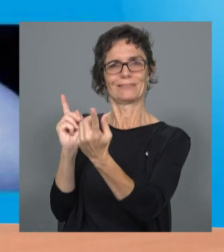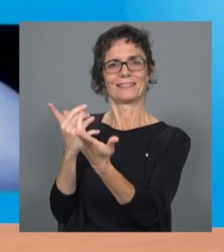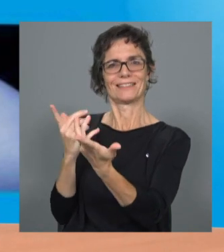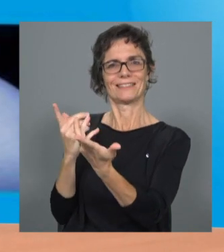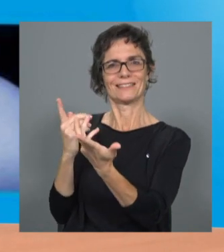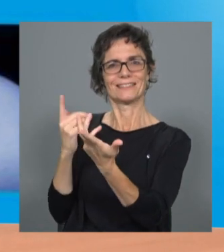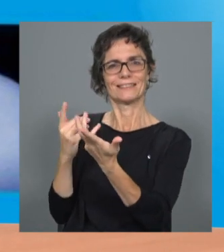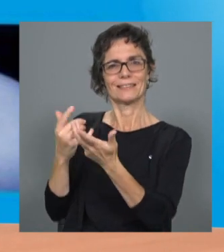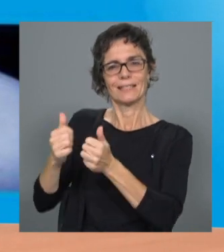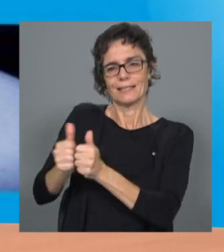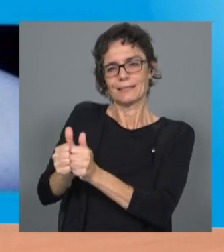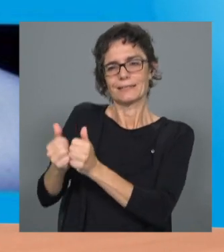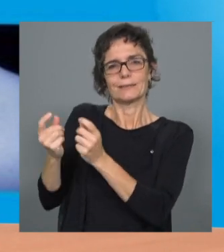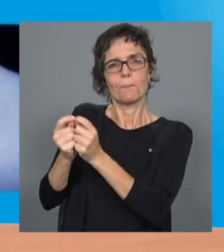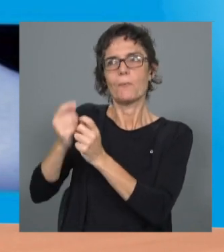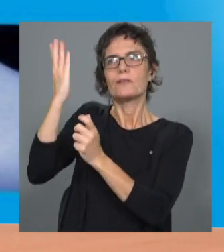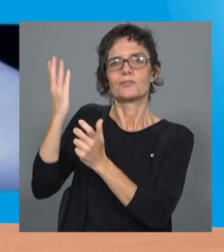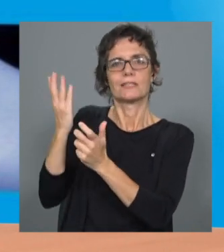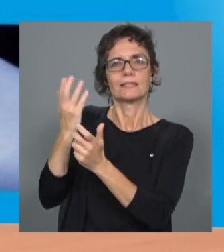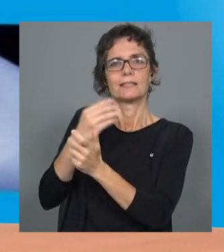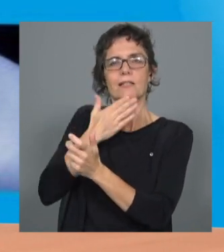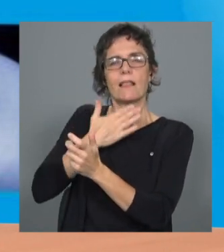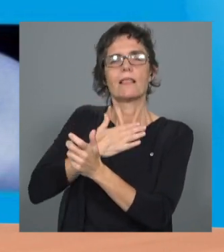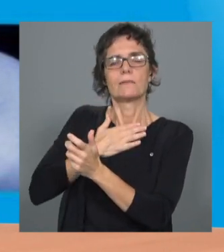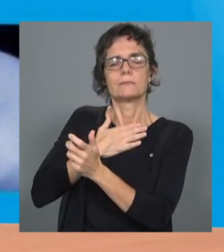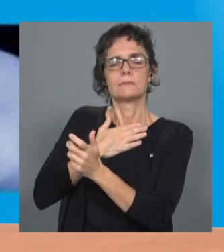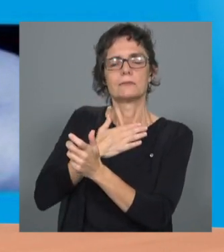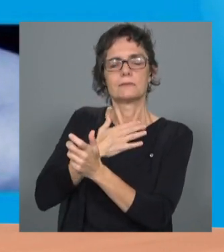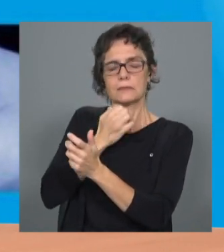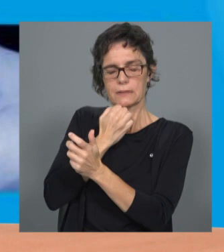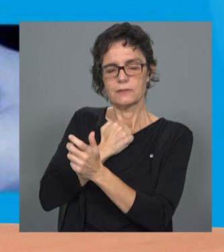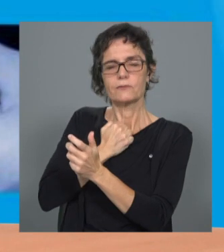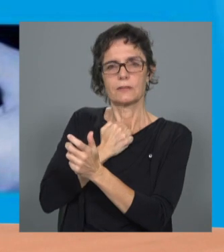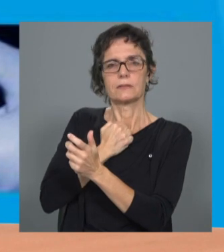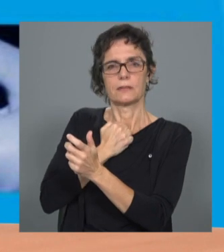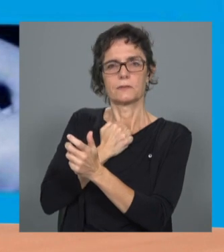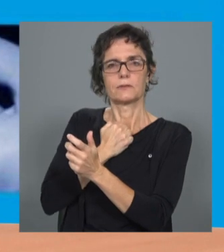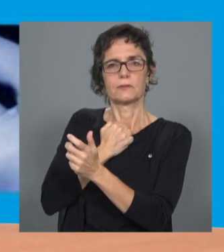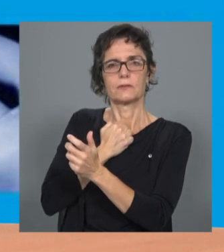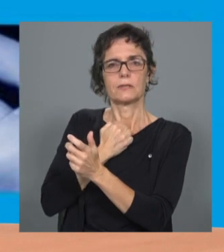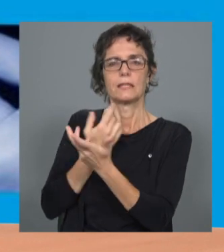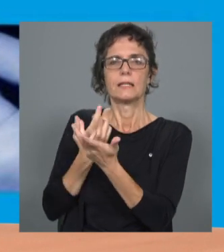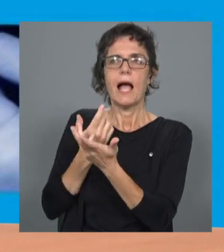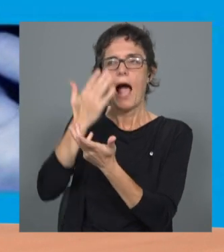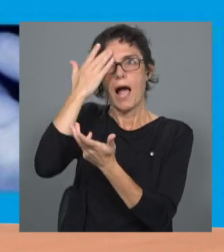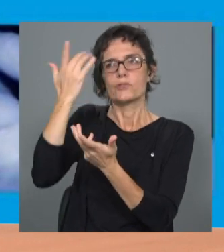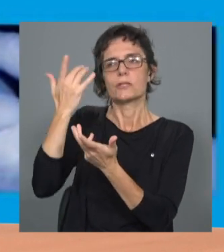sua presença e estão naquilo que é a felicidade completa, a verdadeira vida, a vida eterna. E isso é